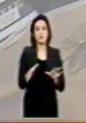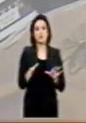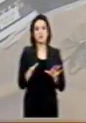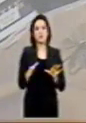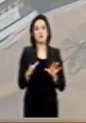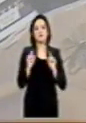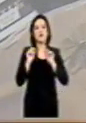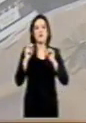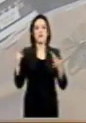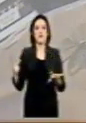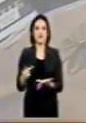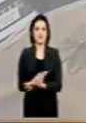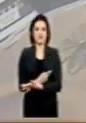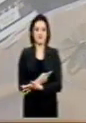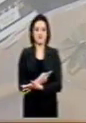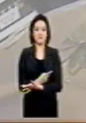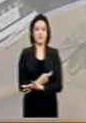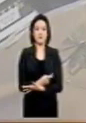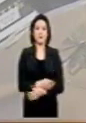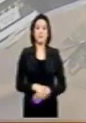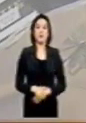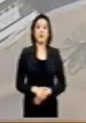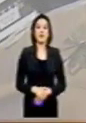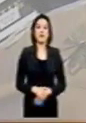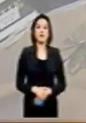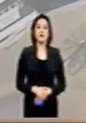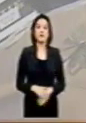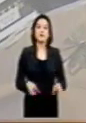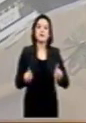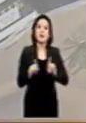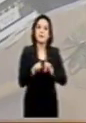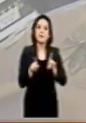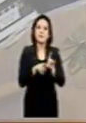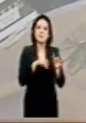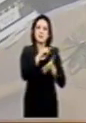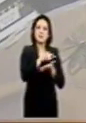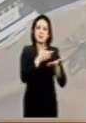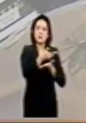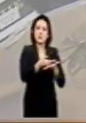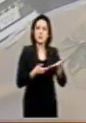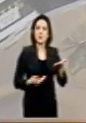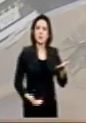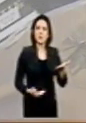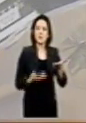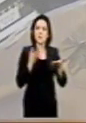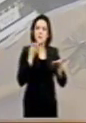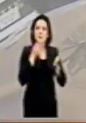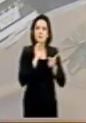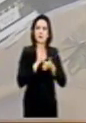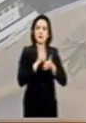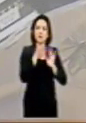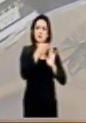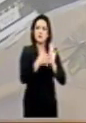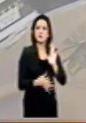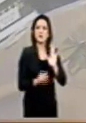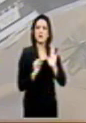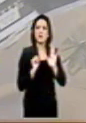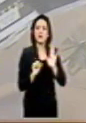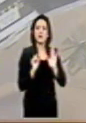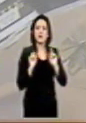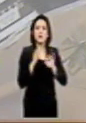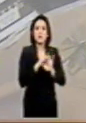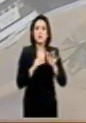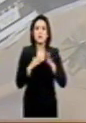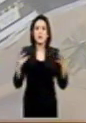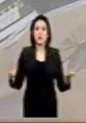desiderato. Ainda inicial acrescenta que o que ali foi ou for encontrado pode